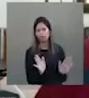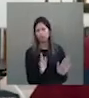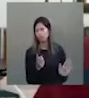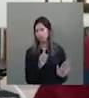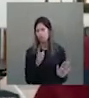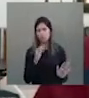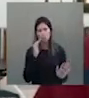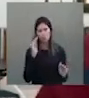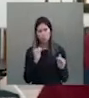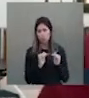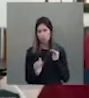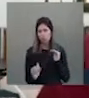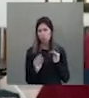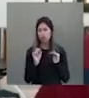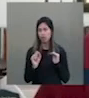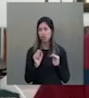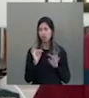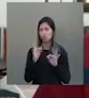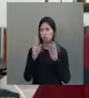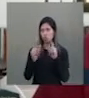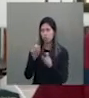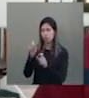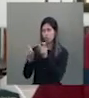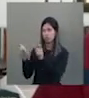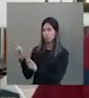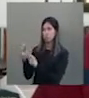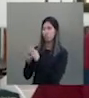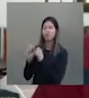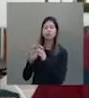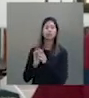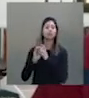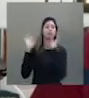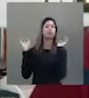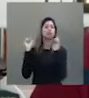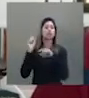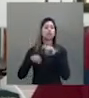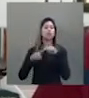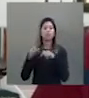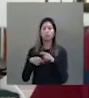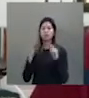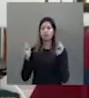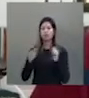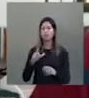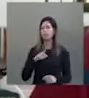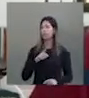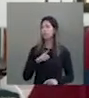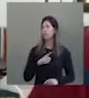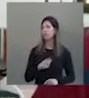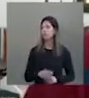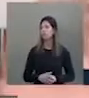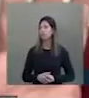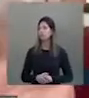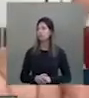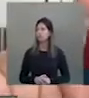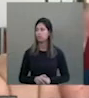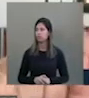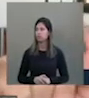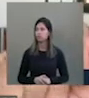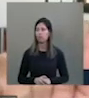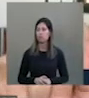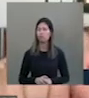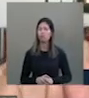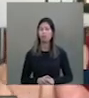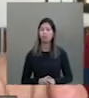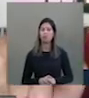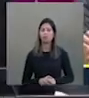e deixar aquele povo todo solto, livre, fazendo as picaretagens que estavam fazendo em cima da saúde das pessoas. Obrigado. Ah, presidente, só